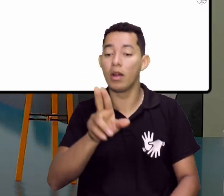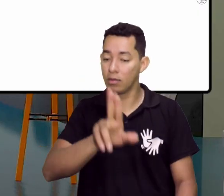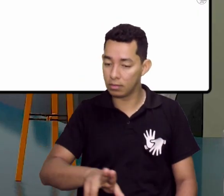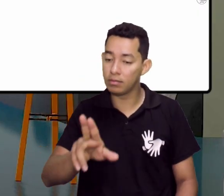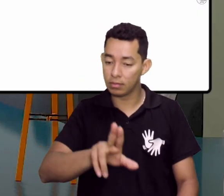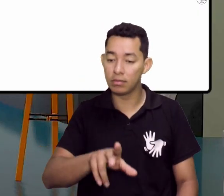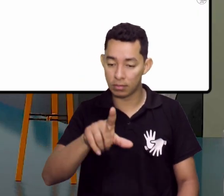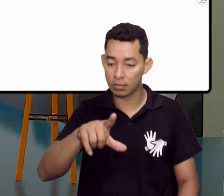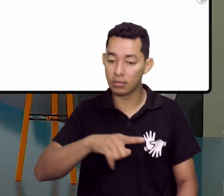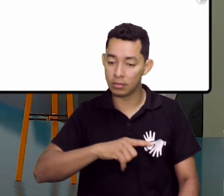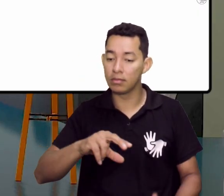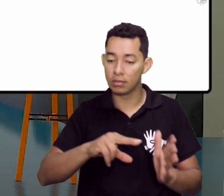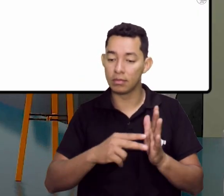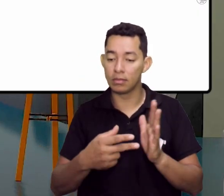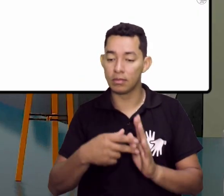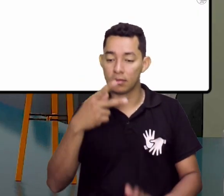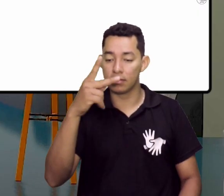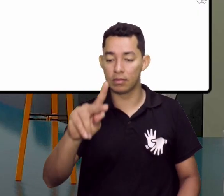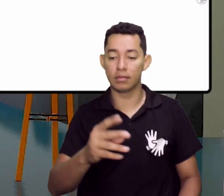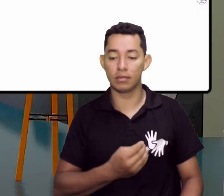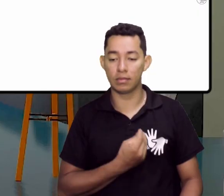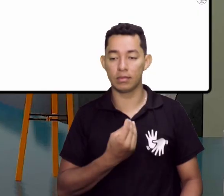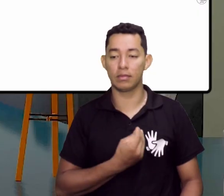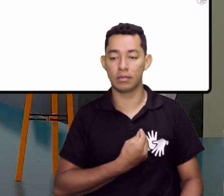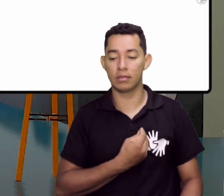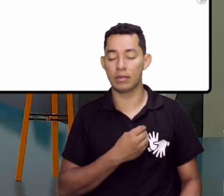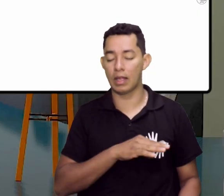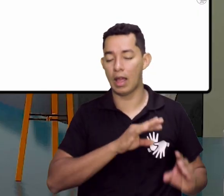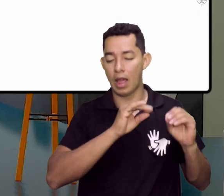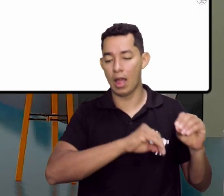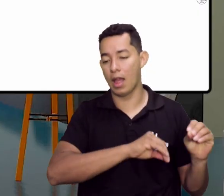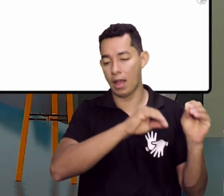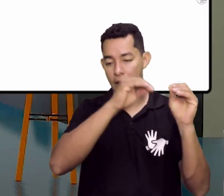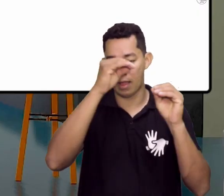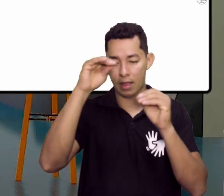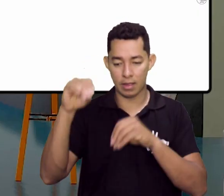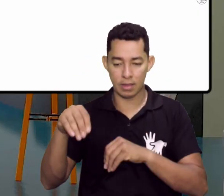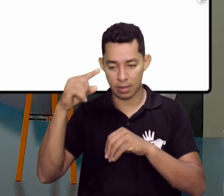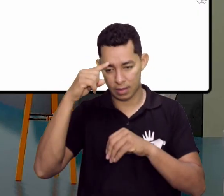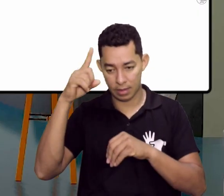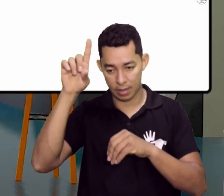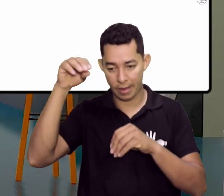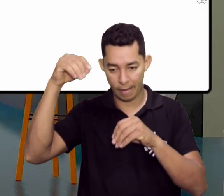vida. Trazendo essa ideia aí para a arte, né? A arte